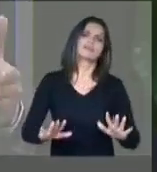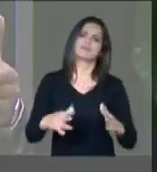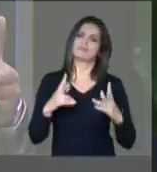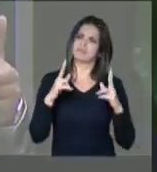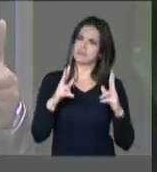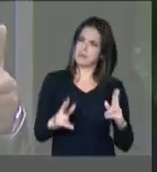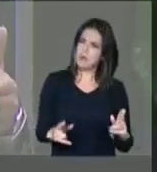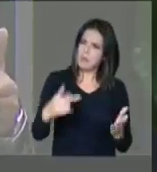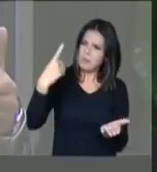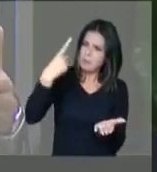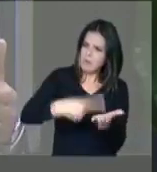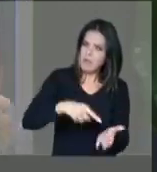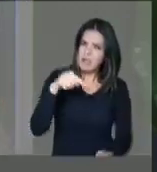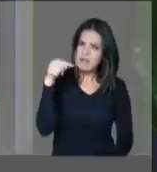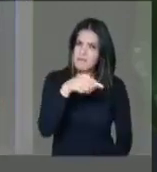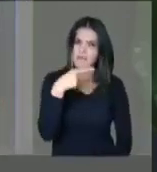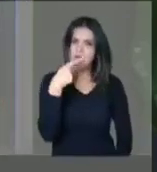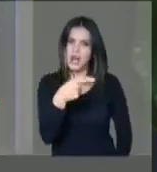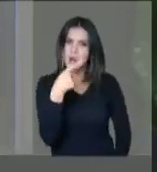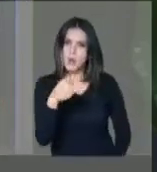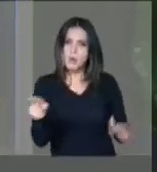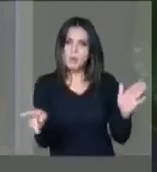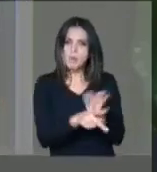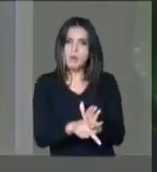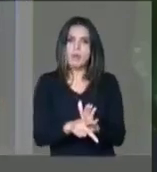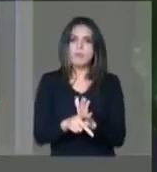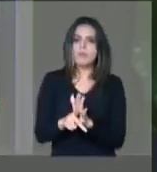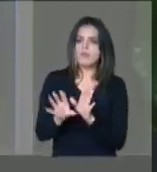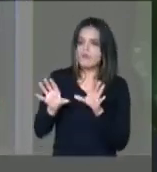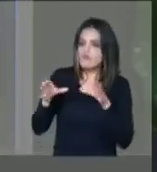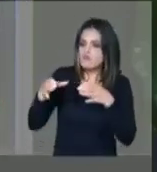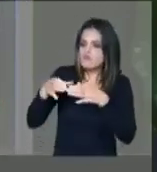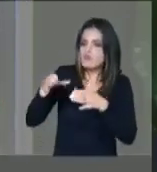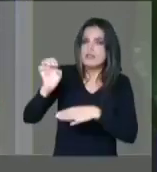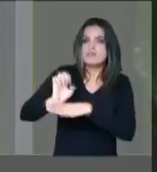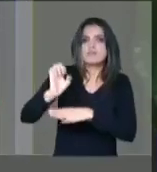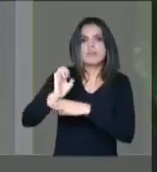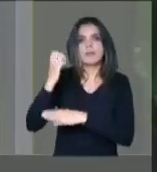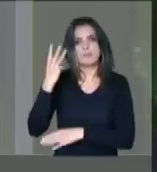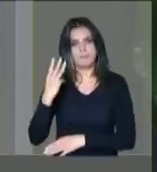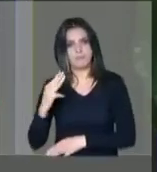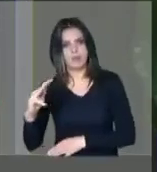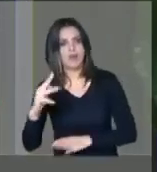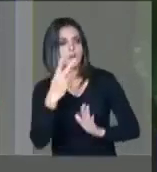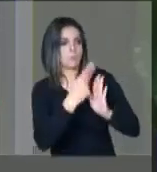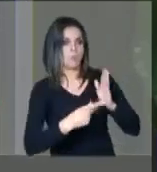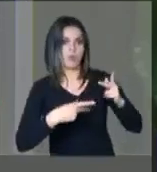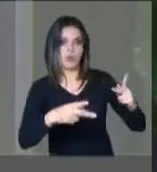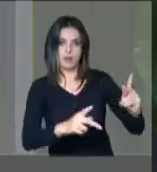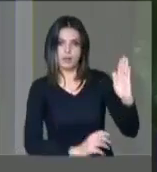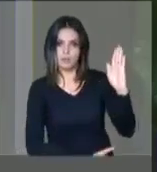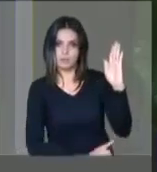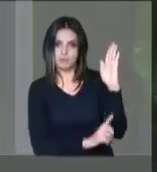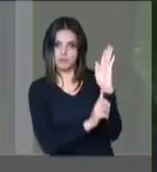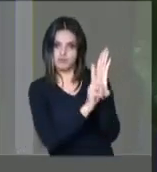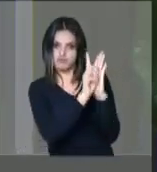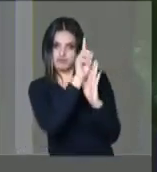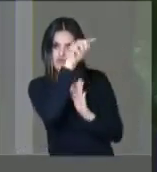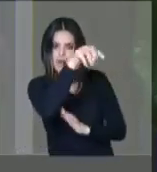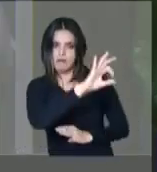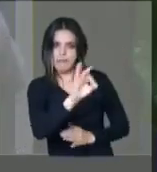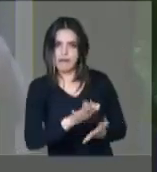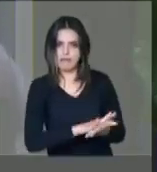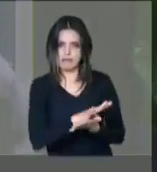tido o mesmo compromisso com um pedaço do Maranhão e com o nosso programa espacial.